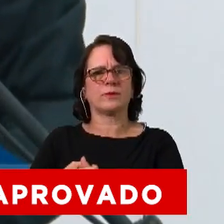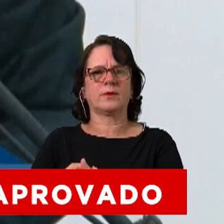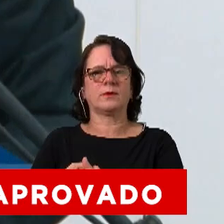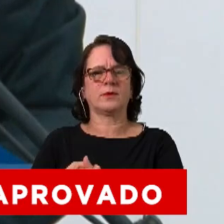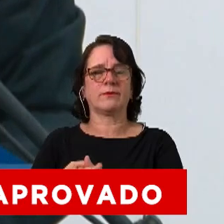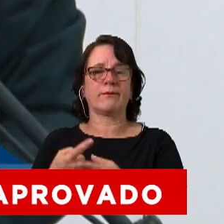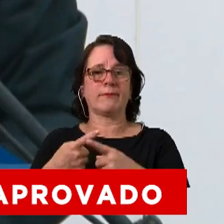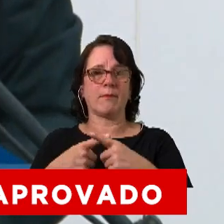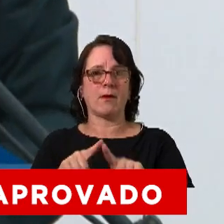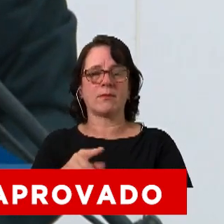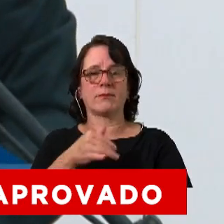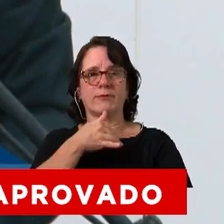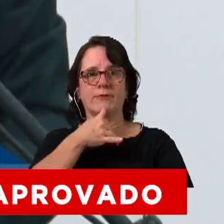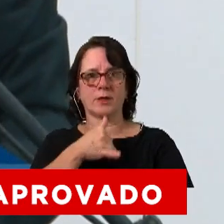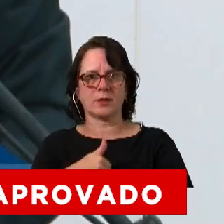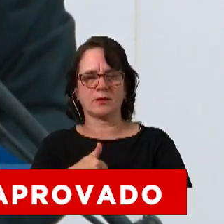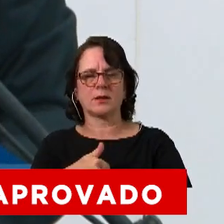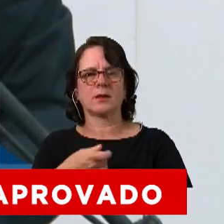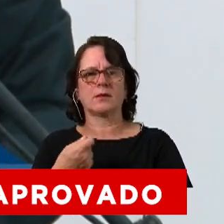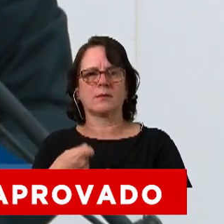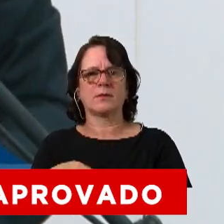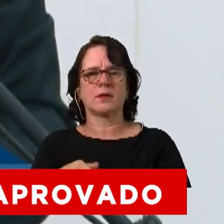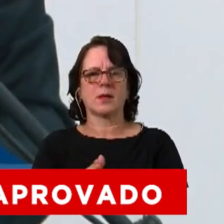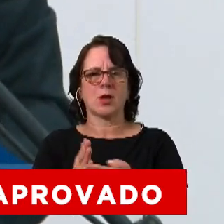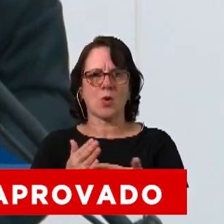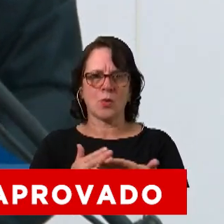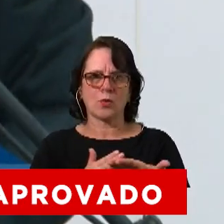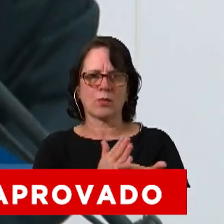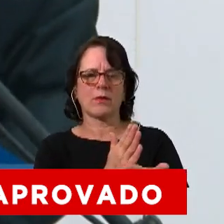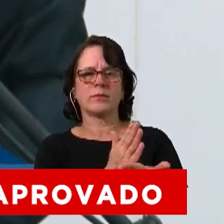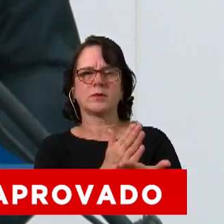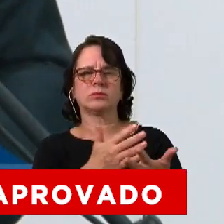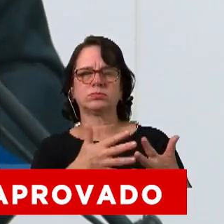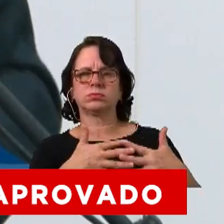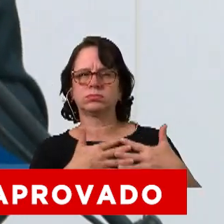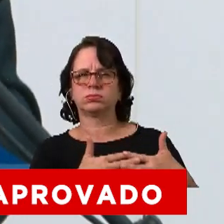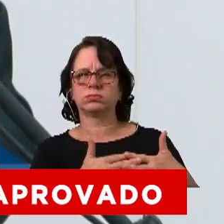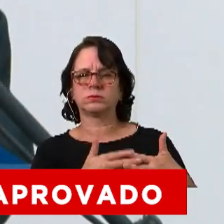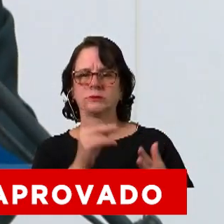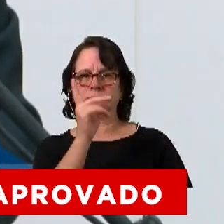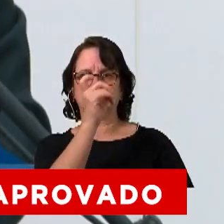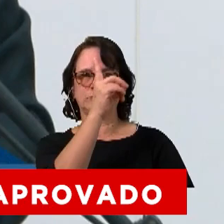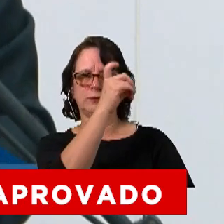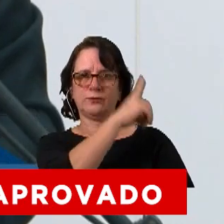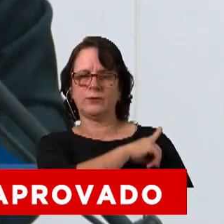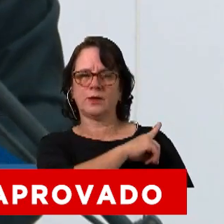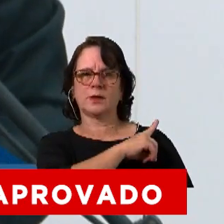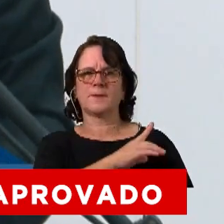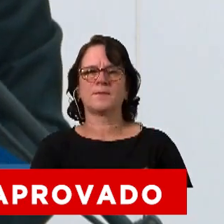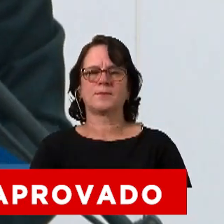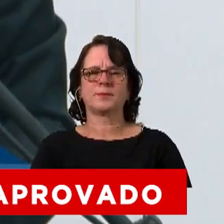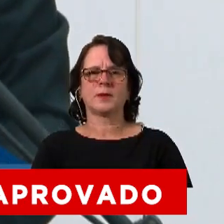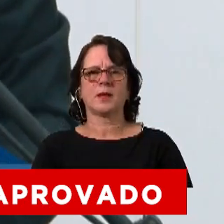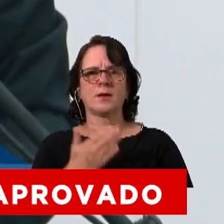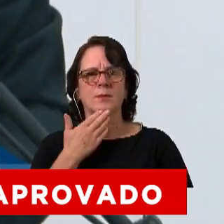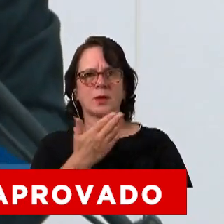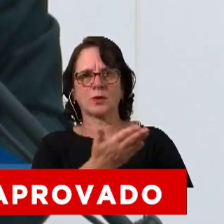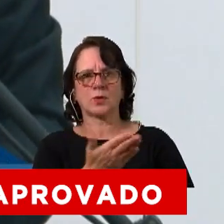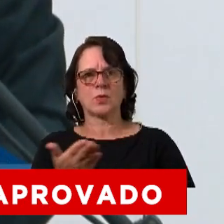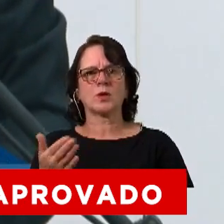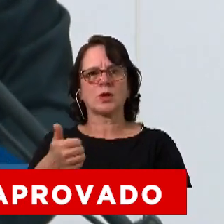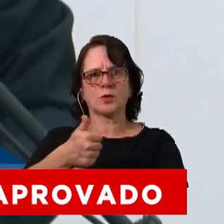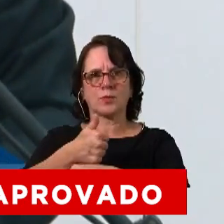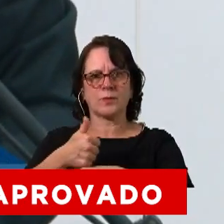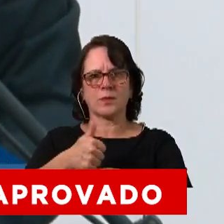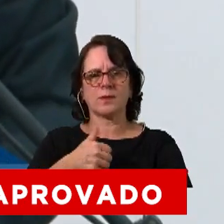que, infelizmente, ele prefere, como sempre, o caminho do trauma. E fica aqui a minha solidariedade a todas as profissionais